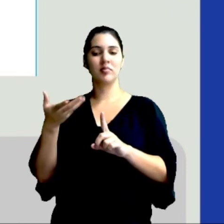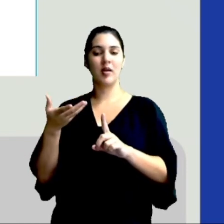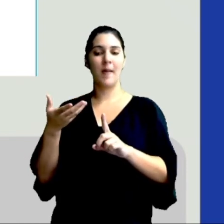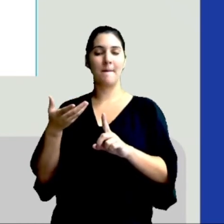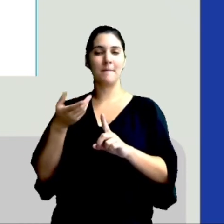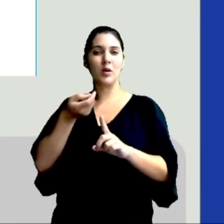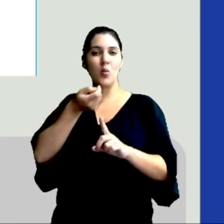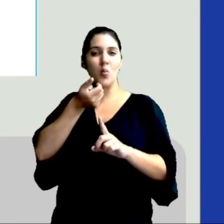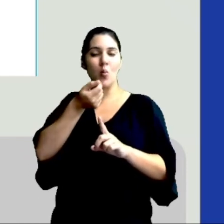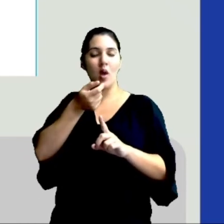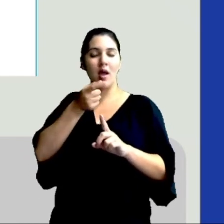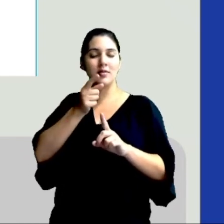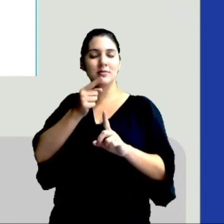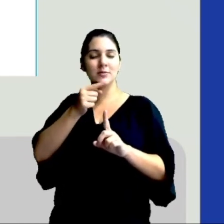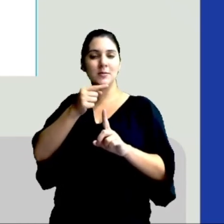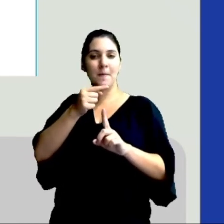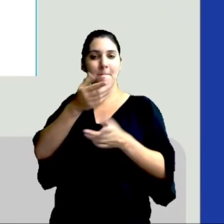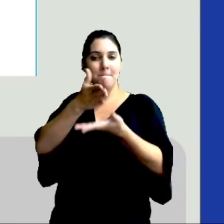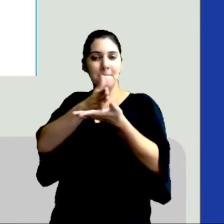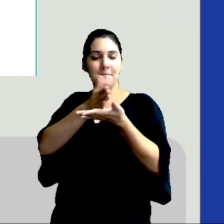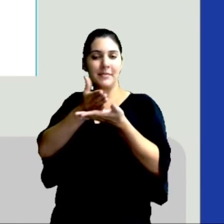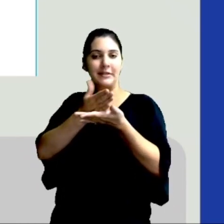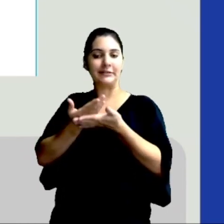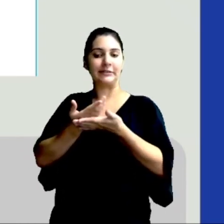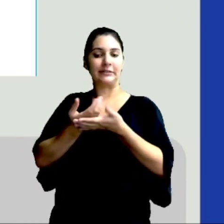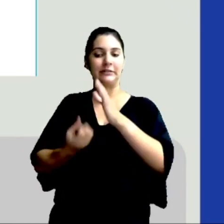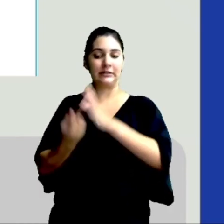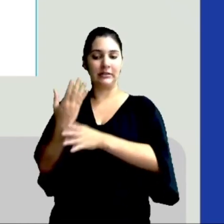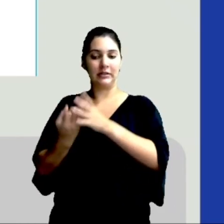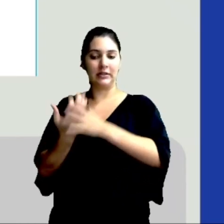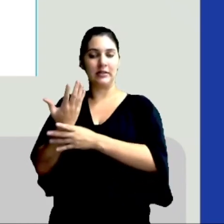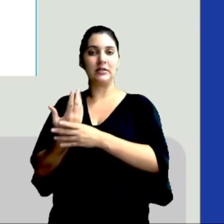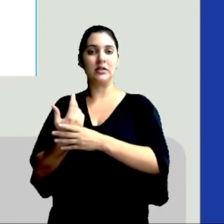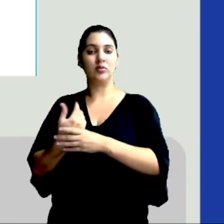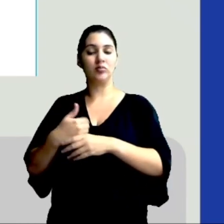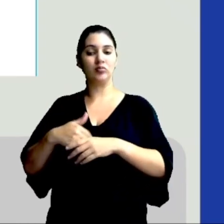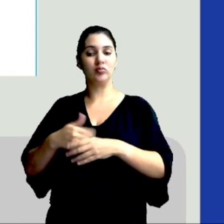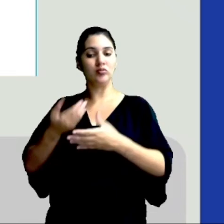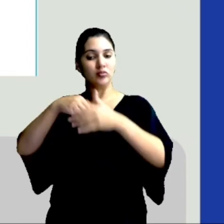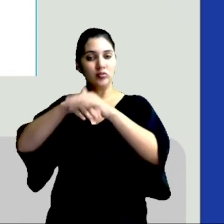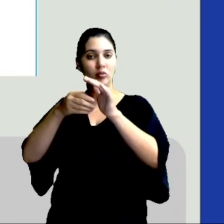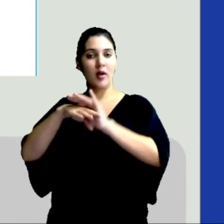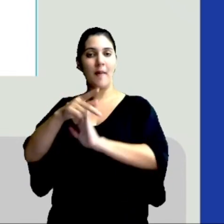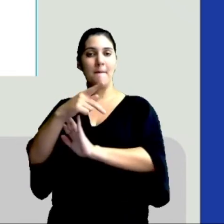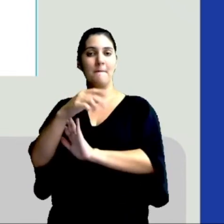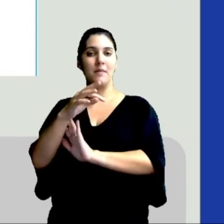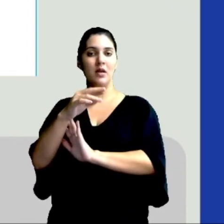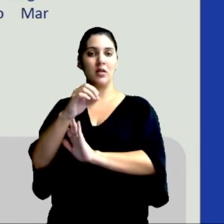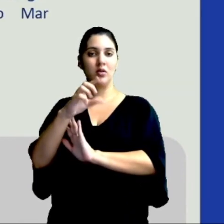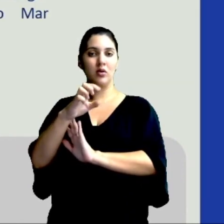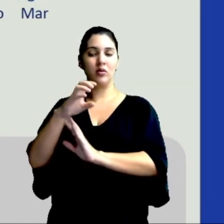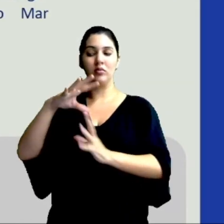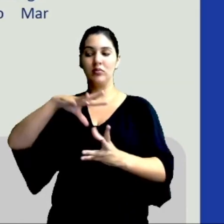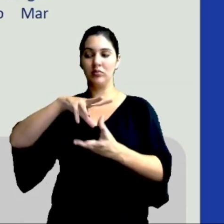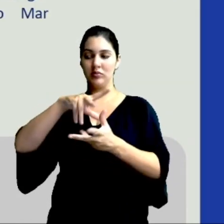quase metade da produção, né, das reservas, né, de petróleo do mundo.